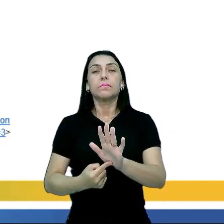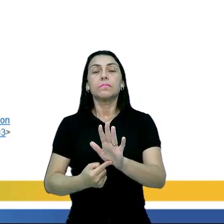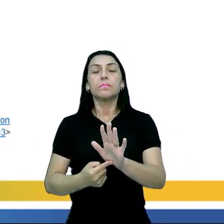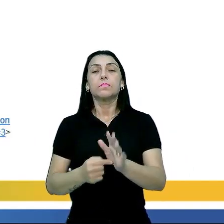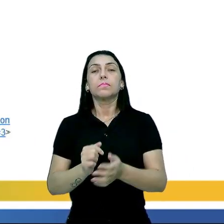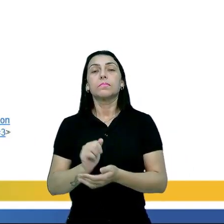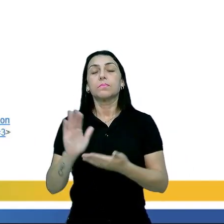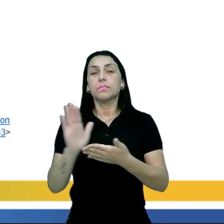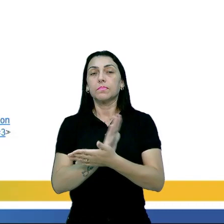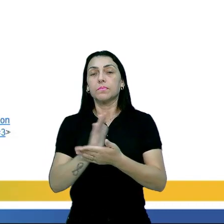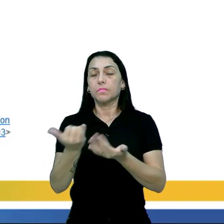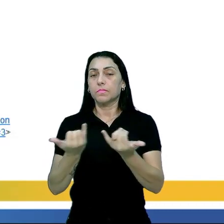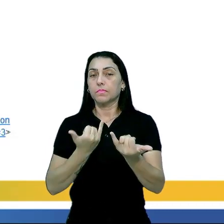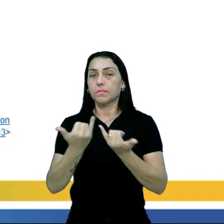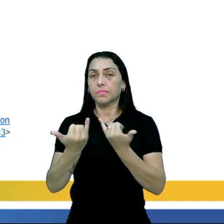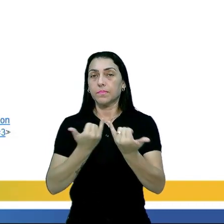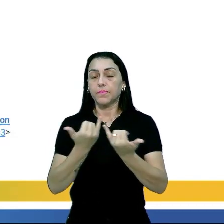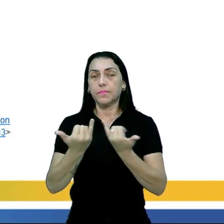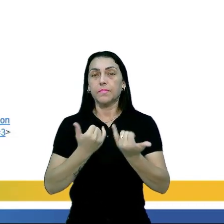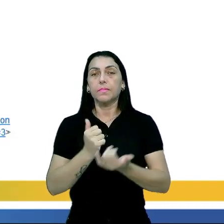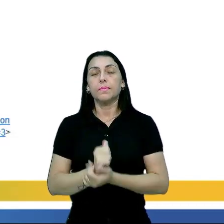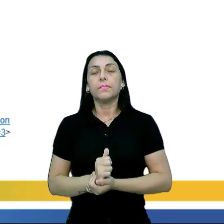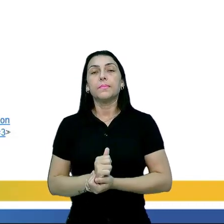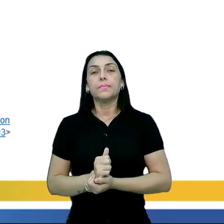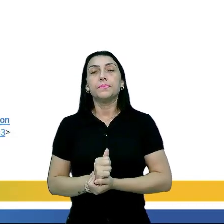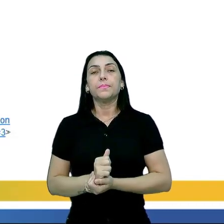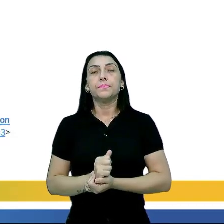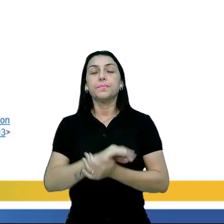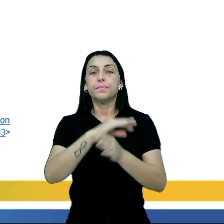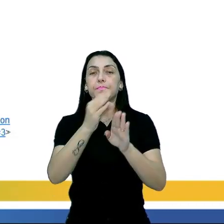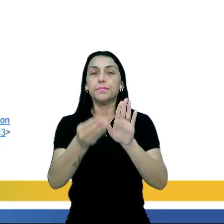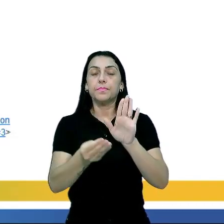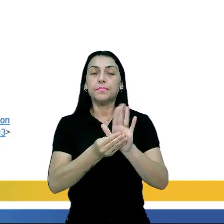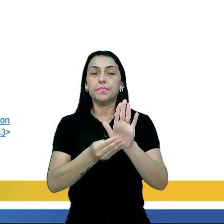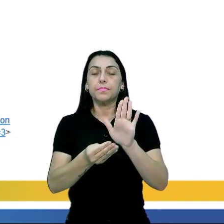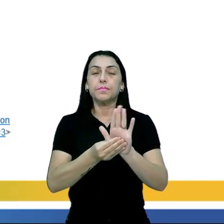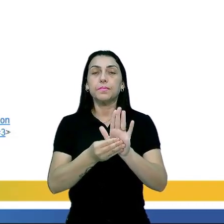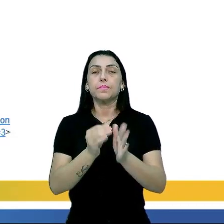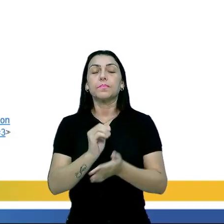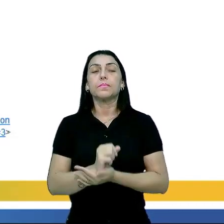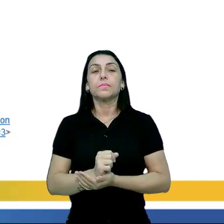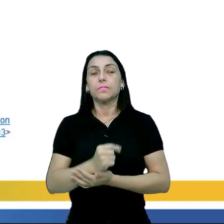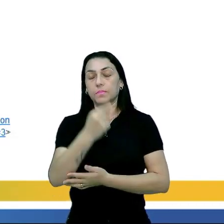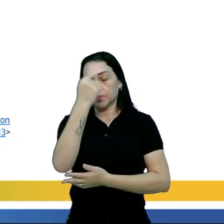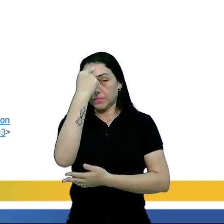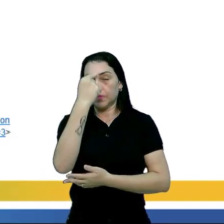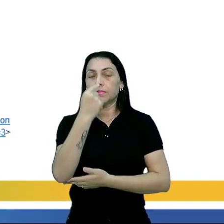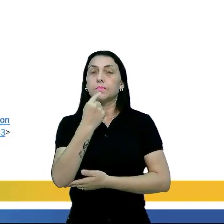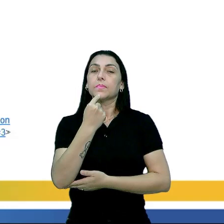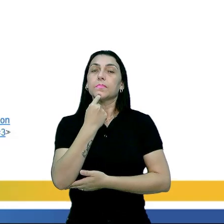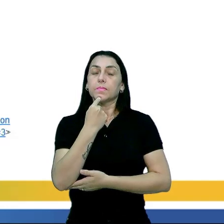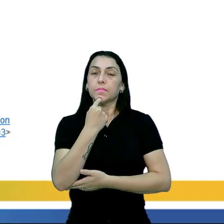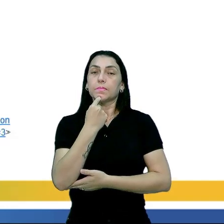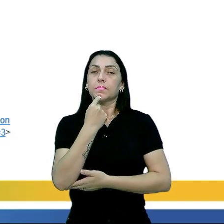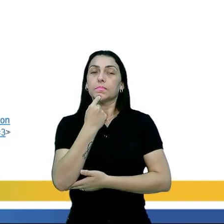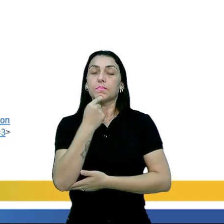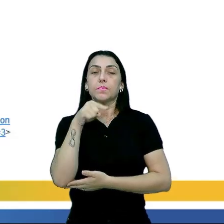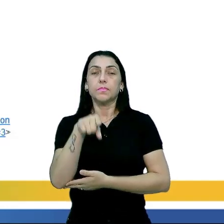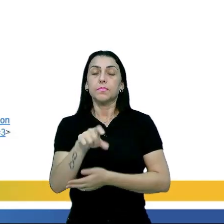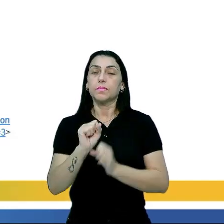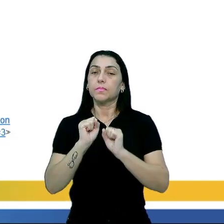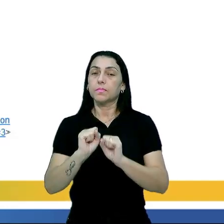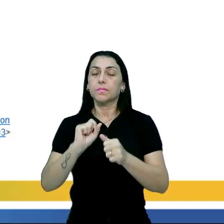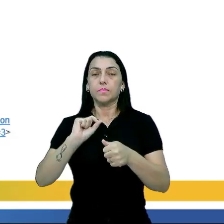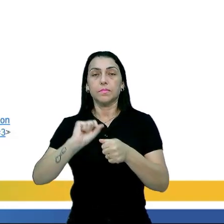vocês. Algumas informações, elas estão sendo colocadas nesta imagem e que, obviamente, vocês